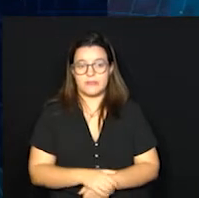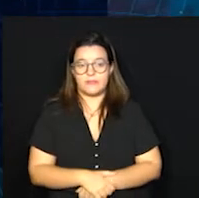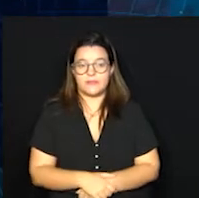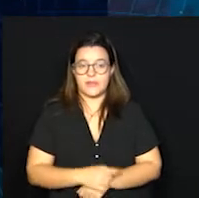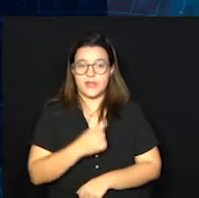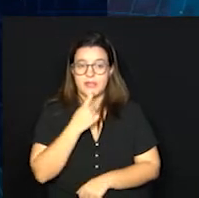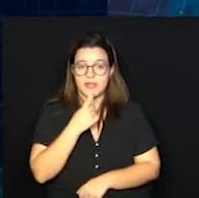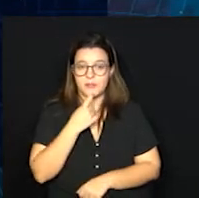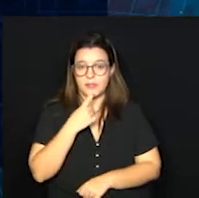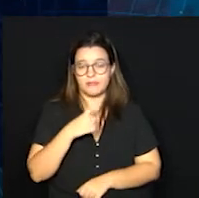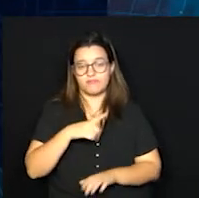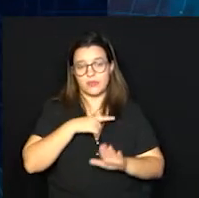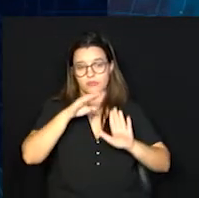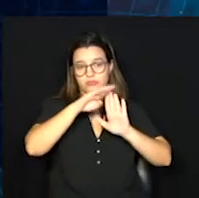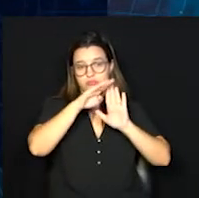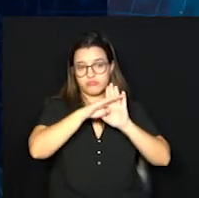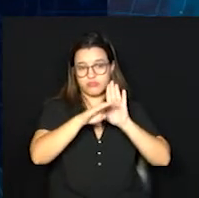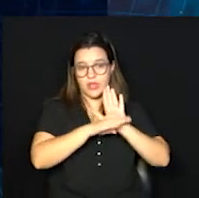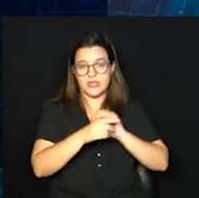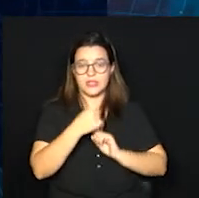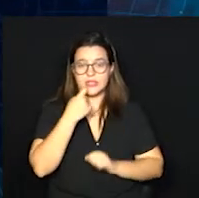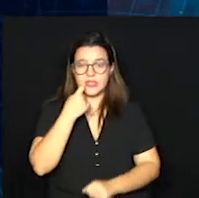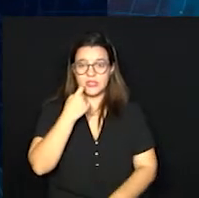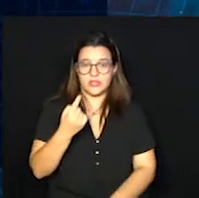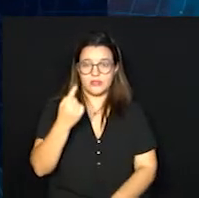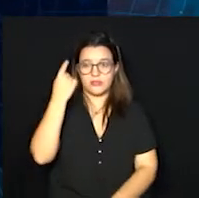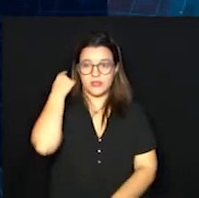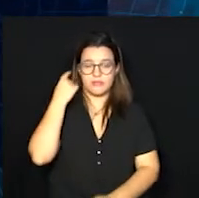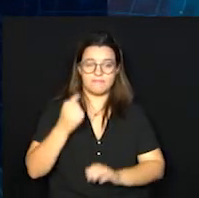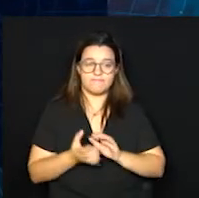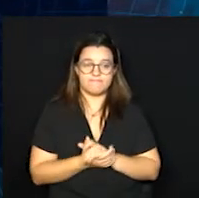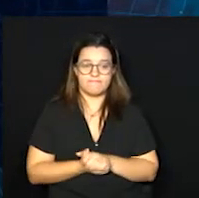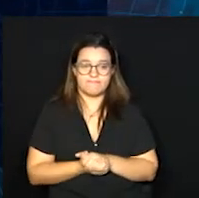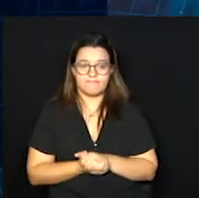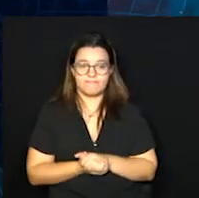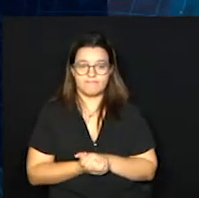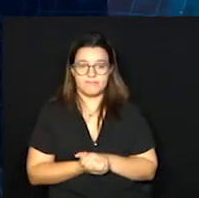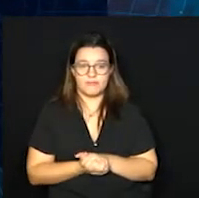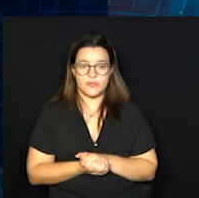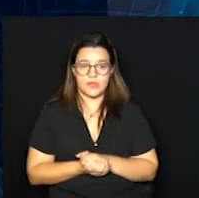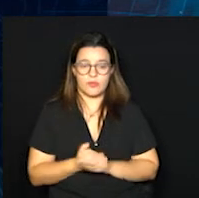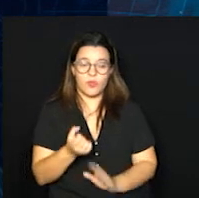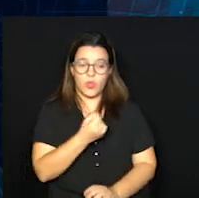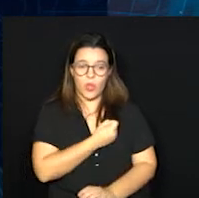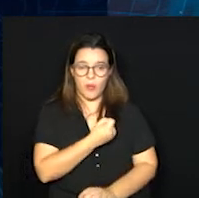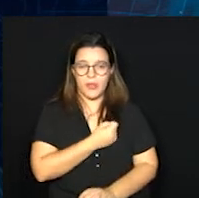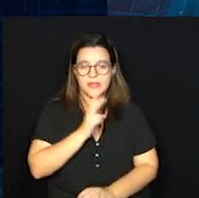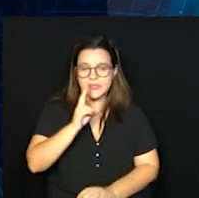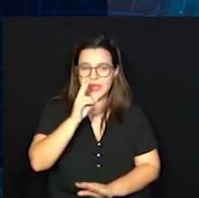de sexta-feira. Nós vamos ter uma atualização a qualquer momento aqui na cidade.